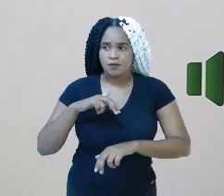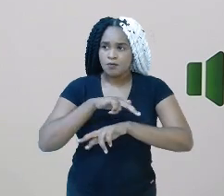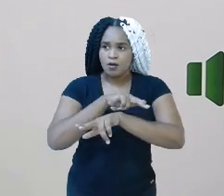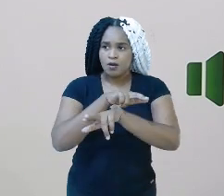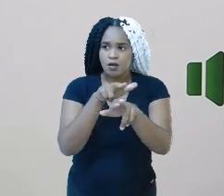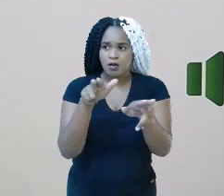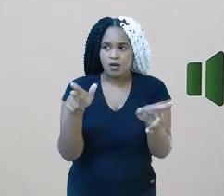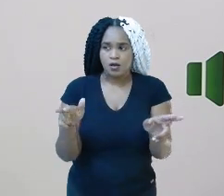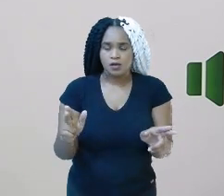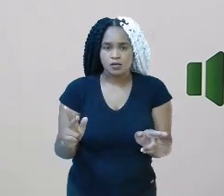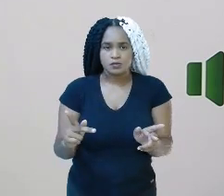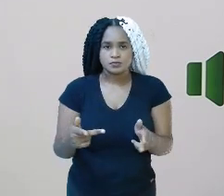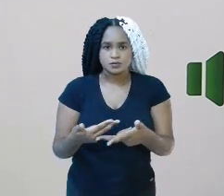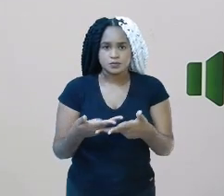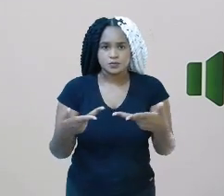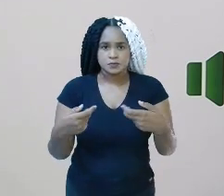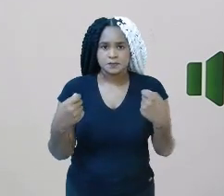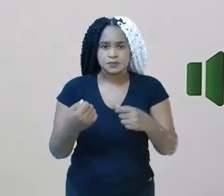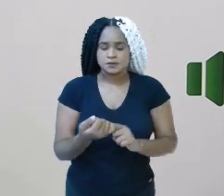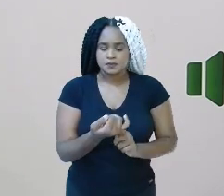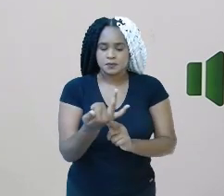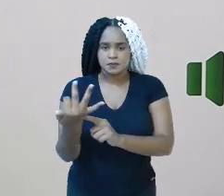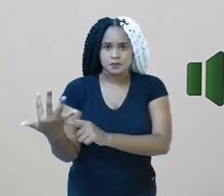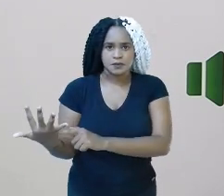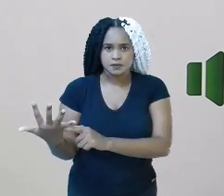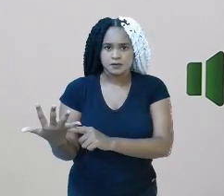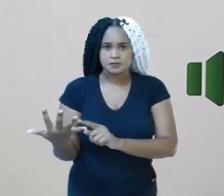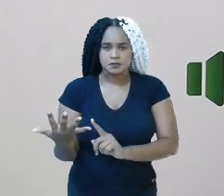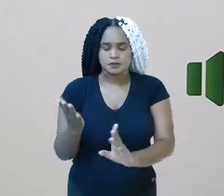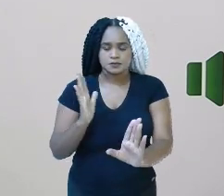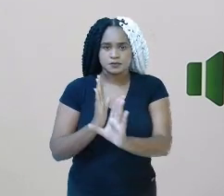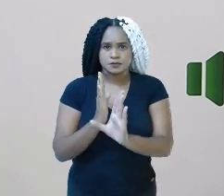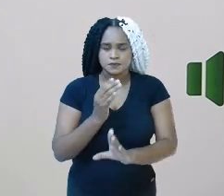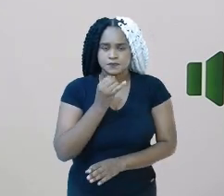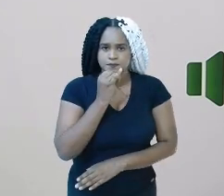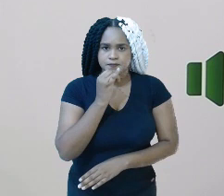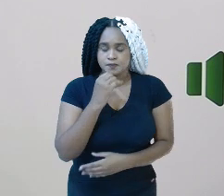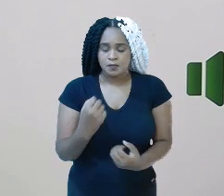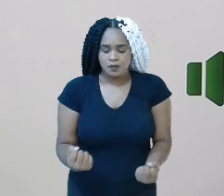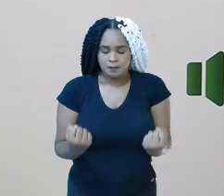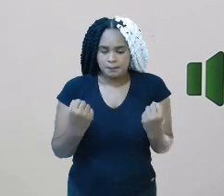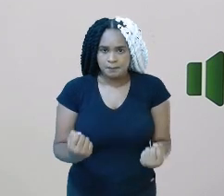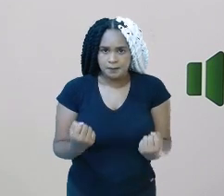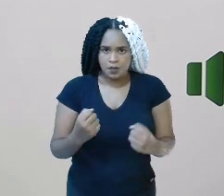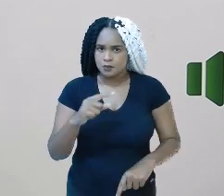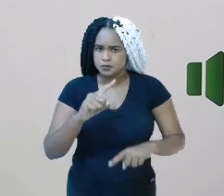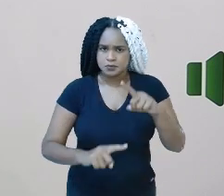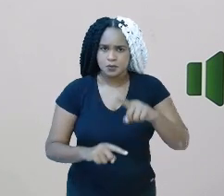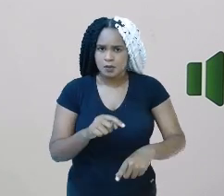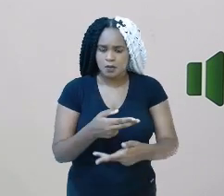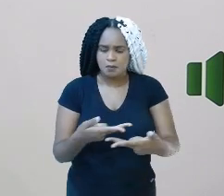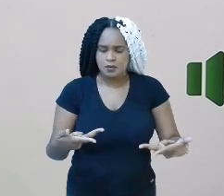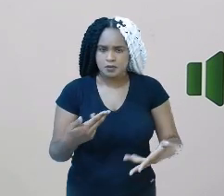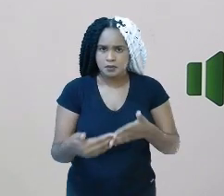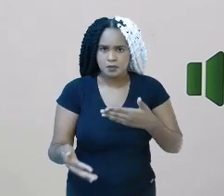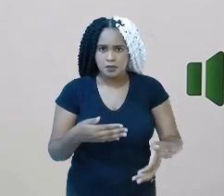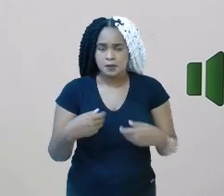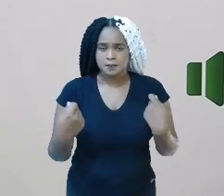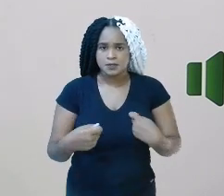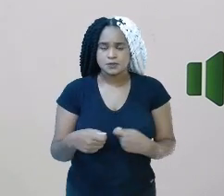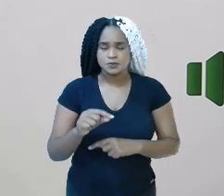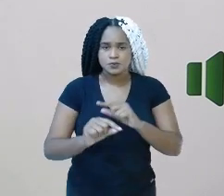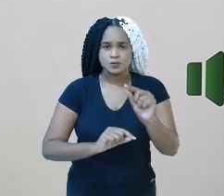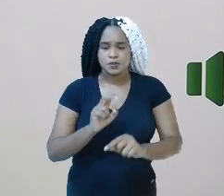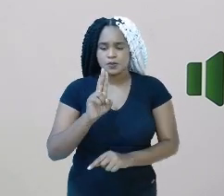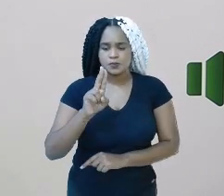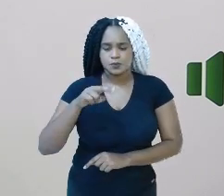a medição. Se eu preciso descobrir o peso de algo, eu preciso de uma unidade de